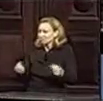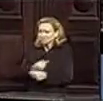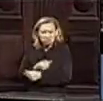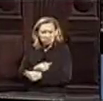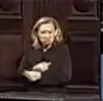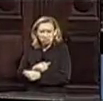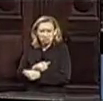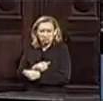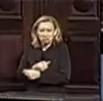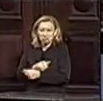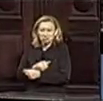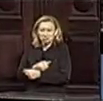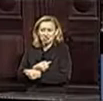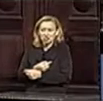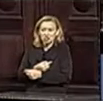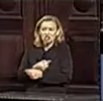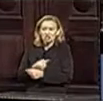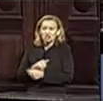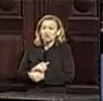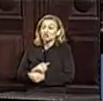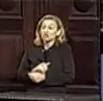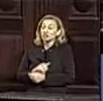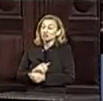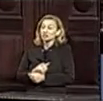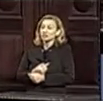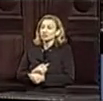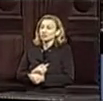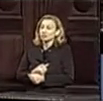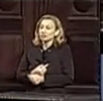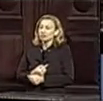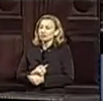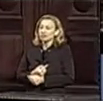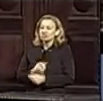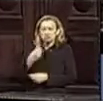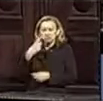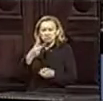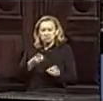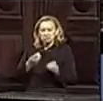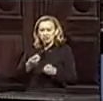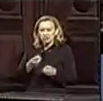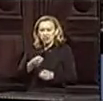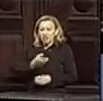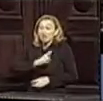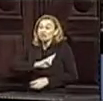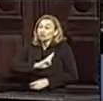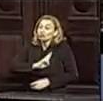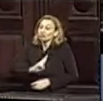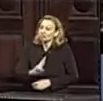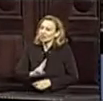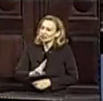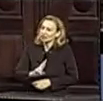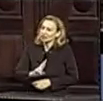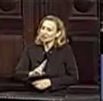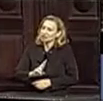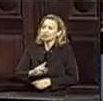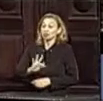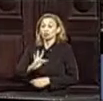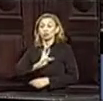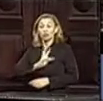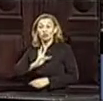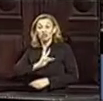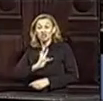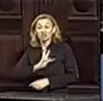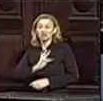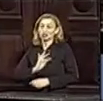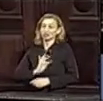da Constituição, no concernente às responsabilidades das Forças Armadas, em relação